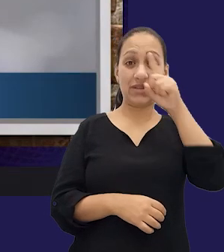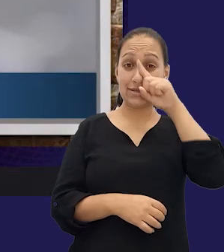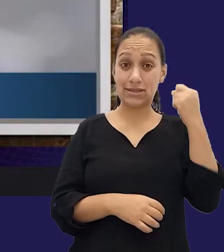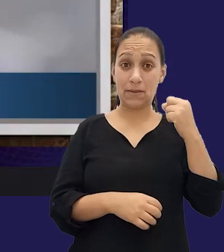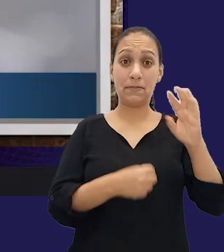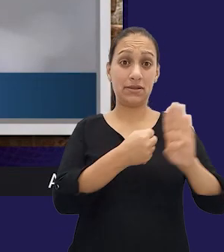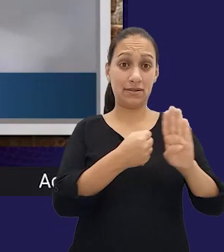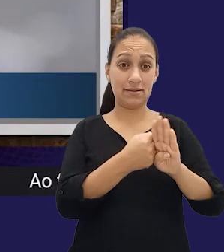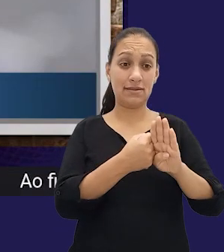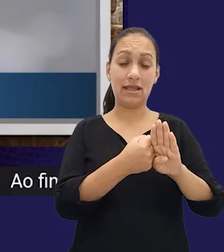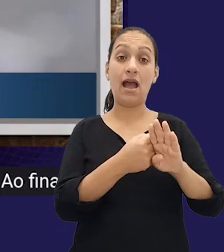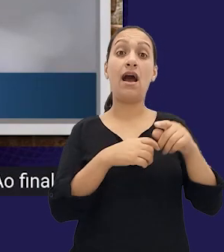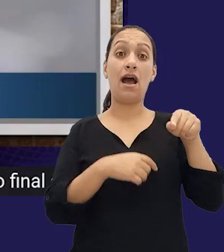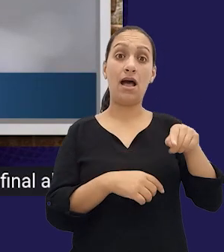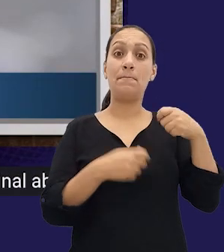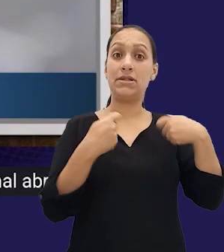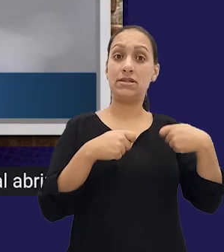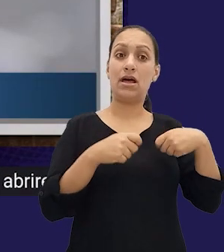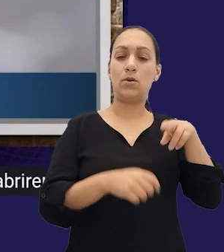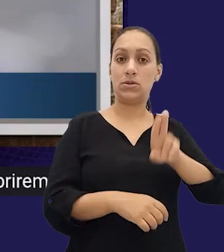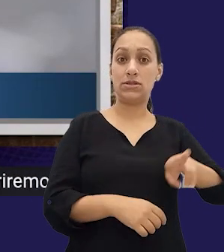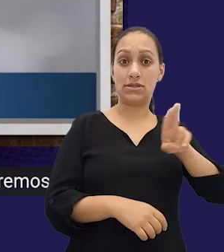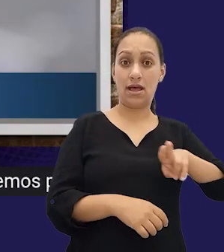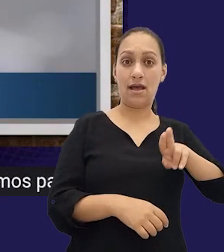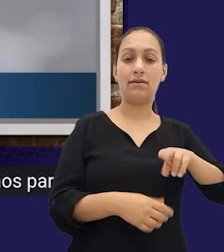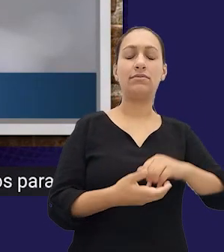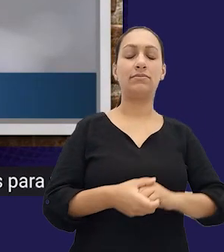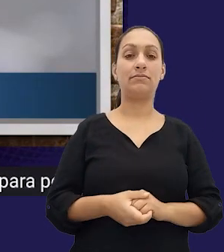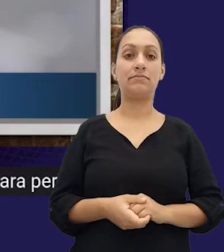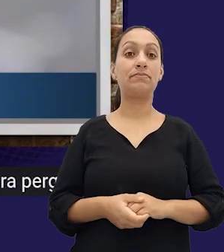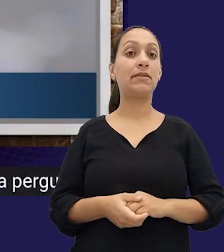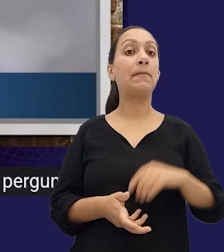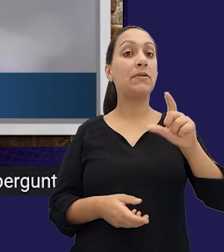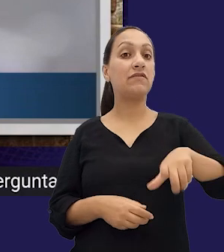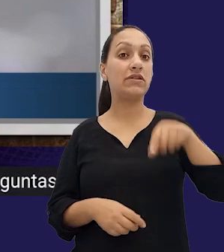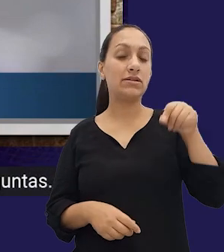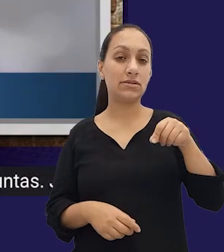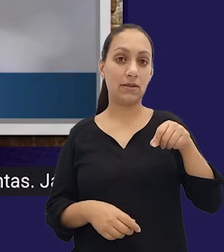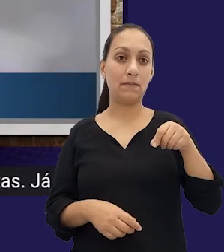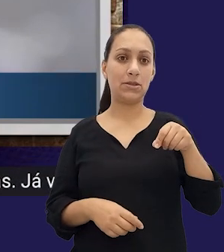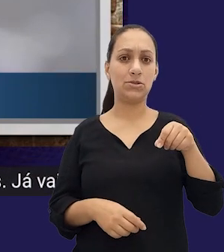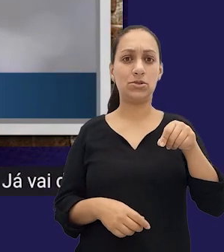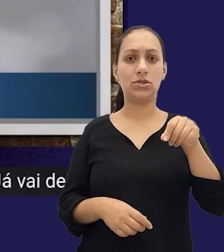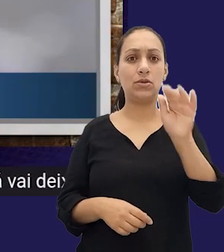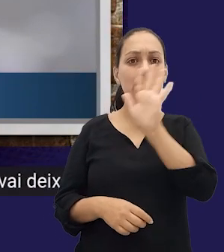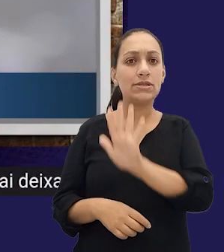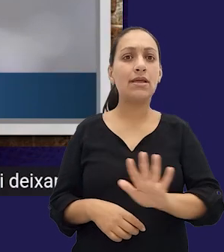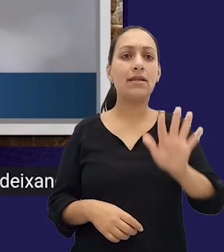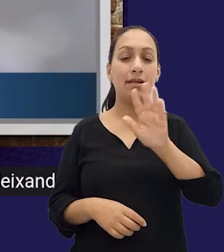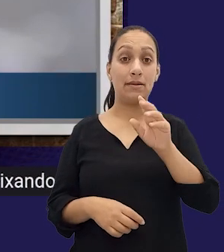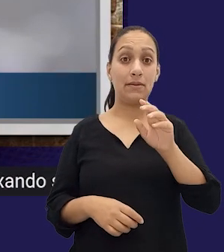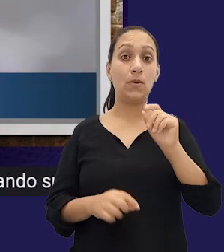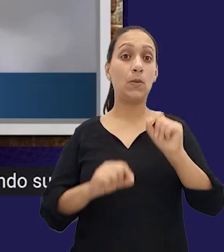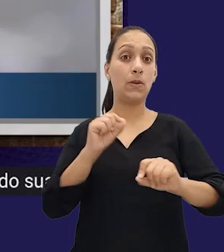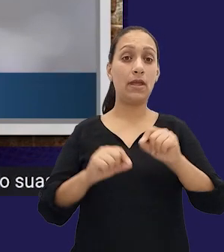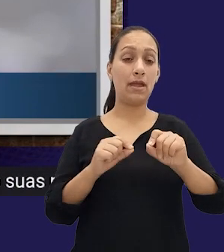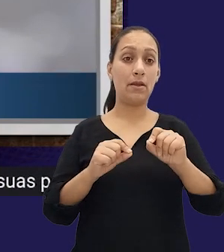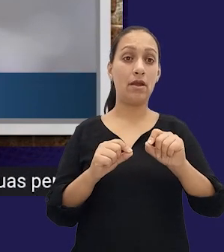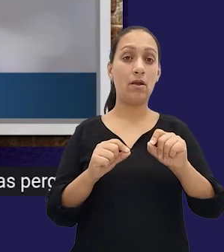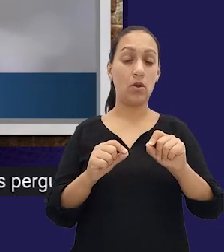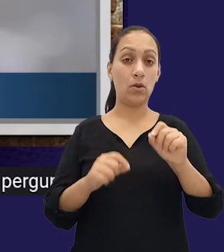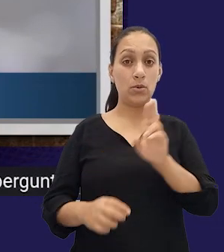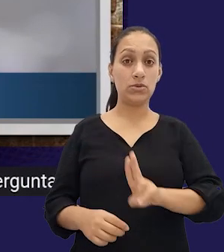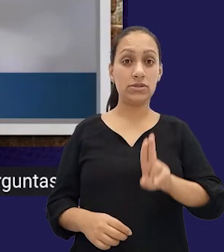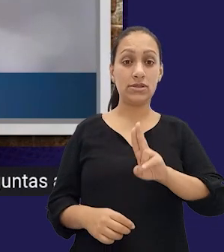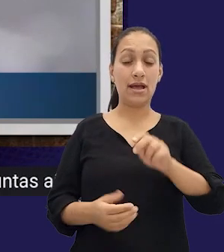precisar utilizar um antimicrobiano, certo? E preferencialmente, né, é o cenário ideal que ele pudesse usar esse